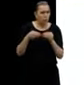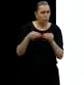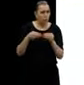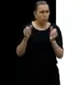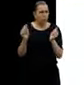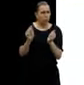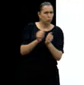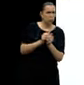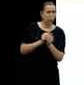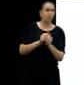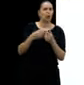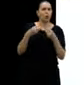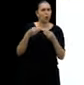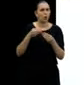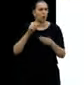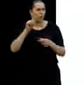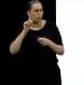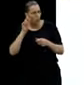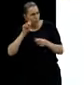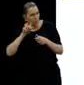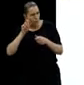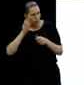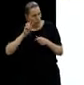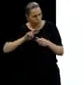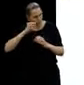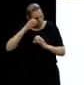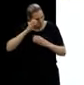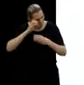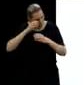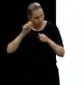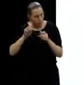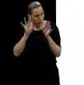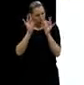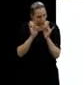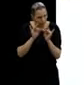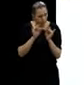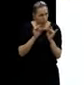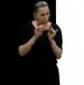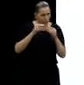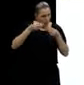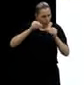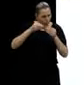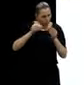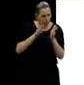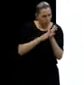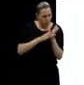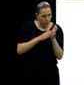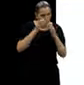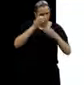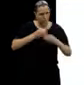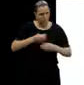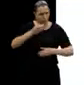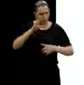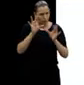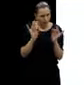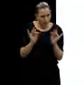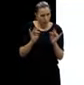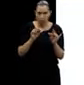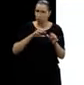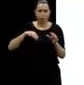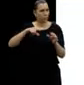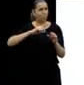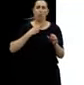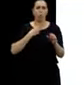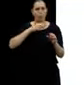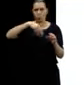ser aderida? Quando eu for olhar no microscópio, ela precisa estar grudadinha ali naquela minha garrafa. Ela não pode estar